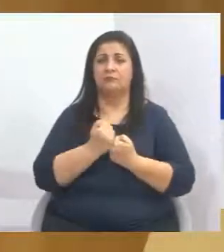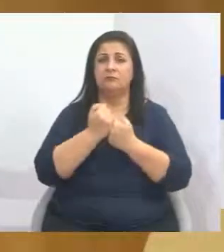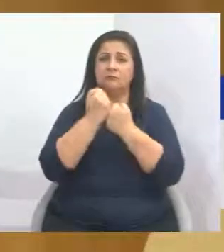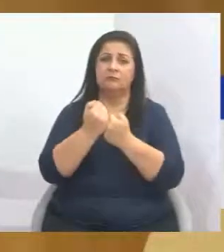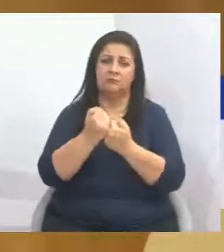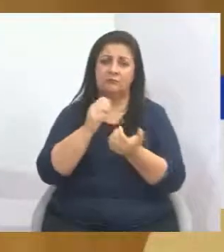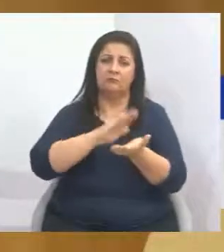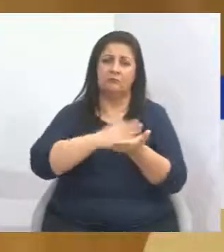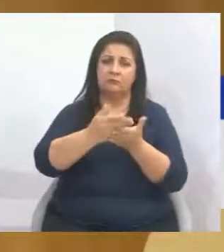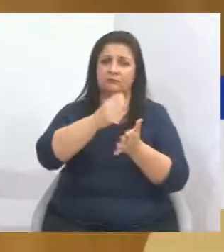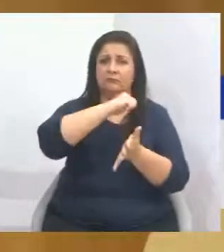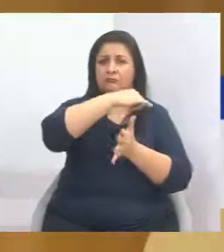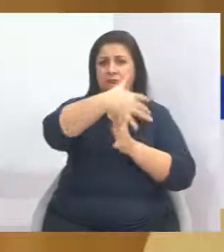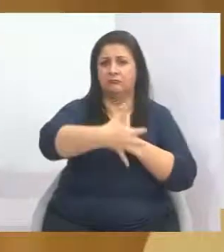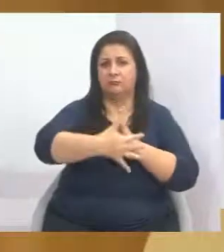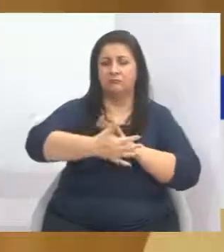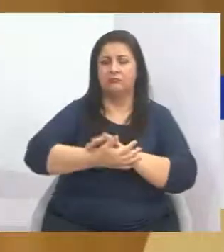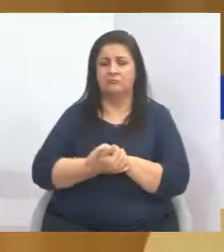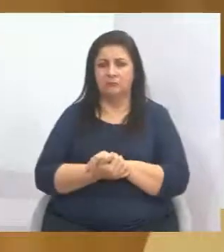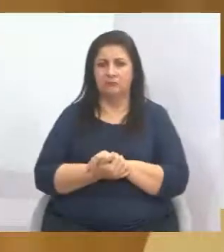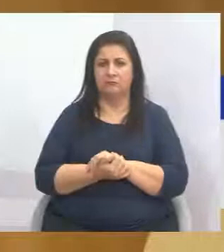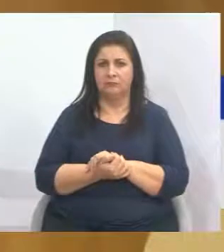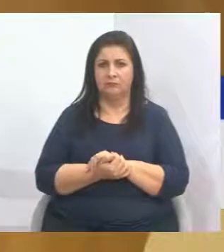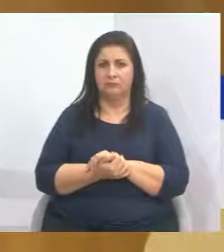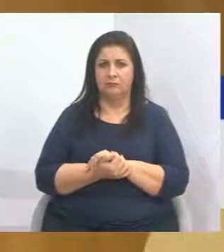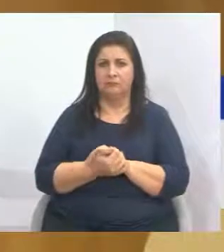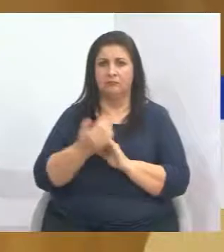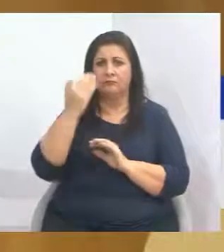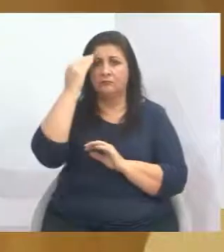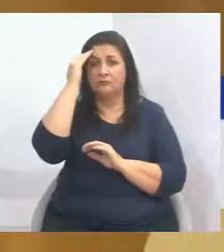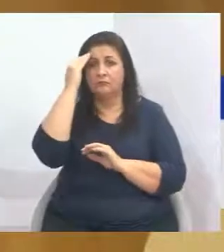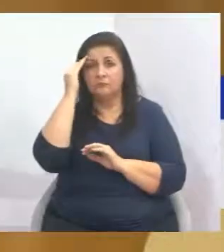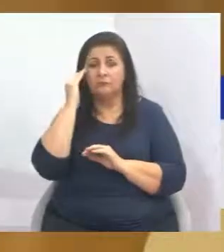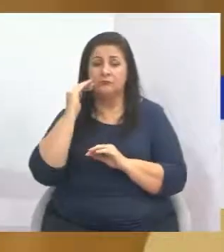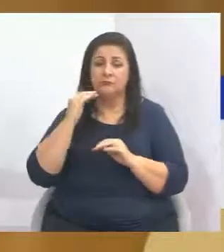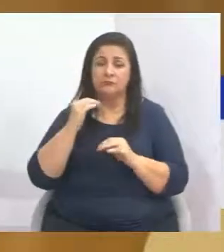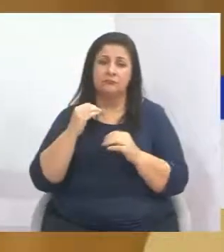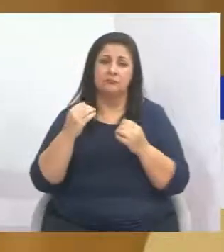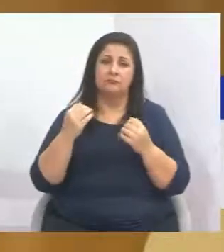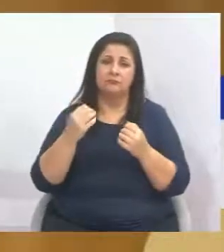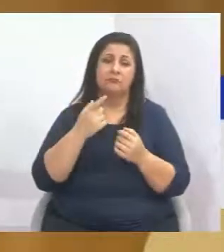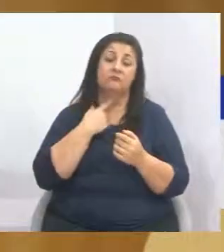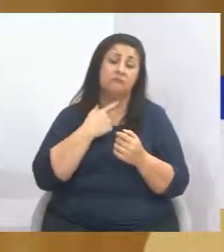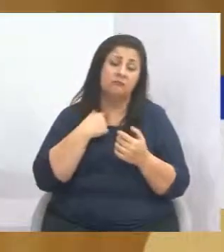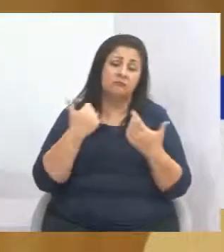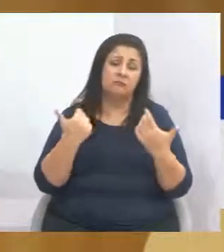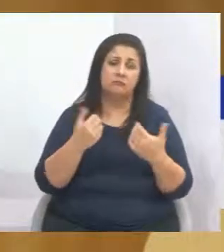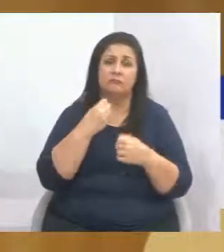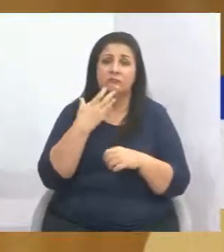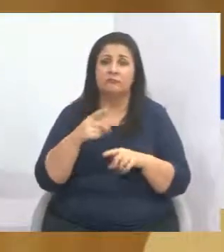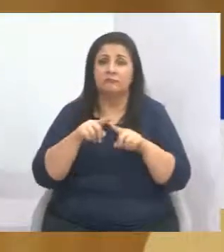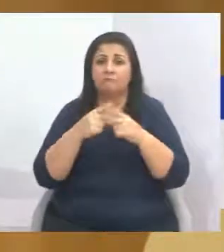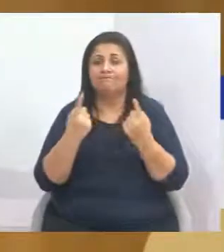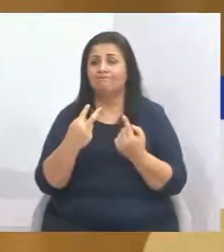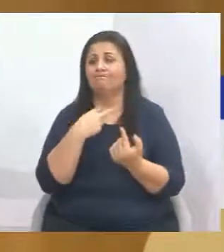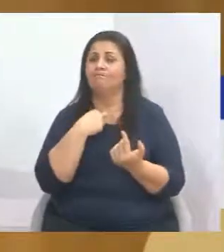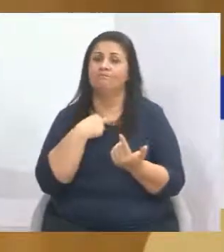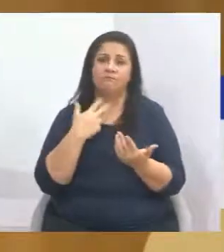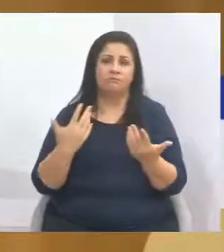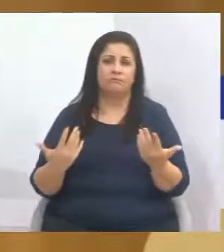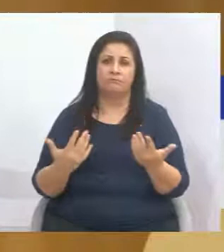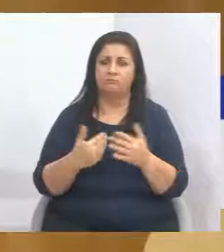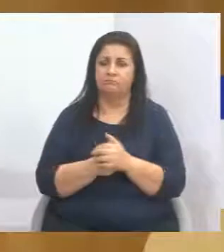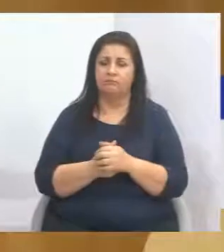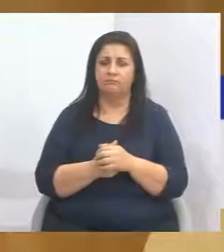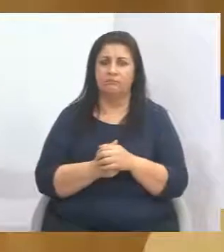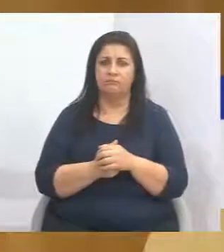língua brasileira de sinais, Libras, entendendo, devido aos motivos expostos, não se vislumbra a possibilidade de